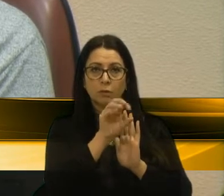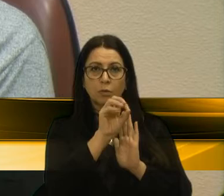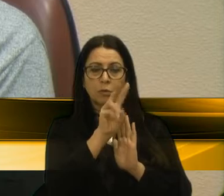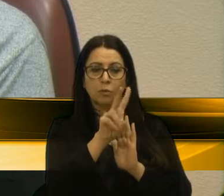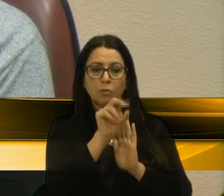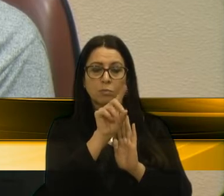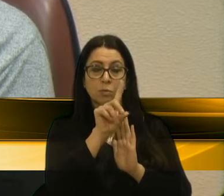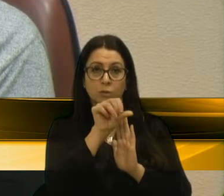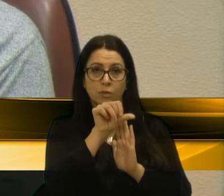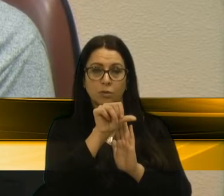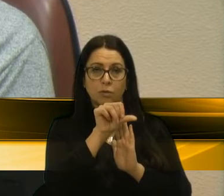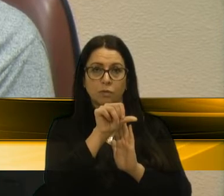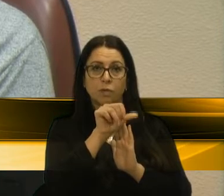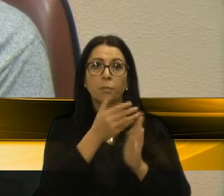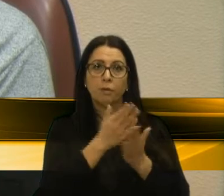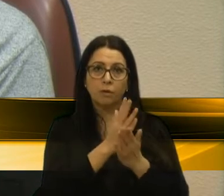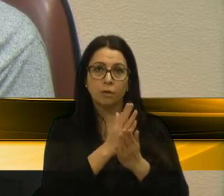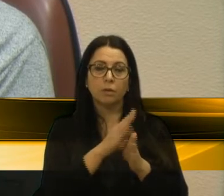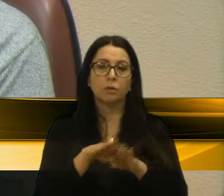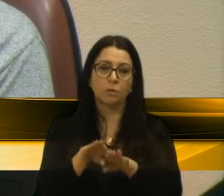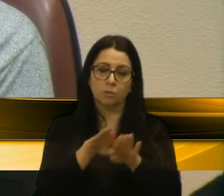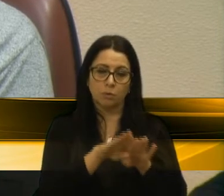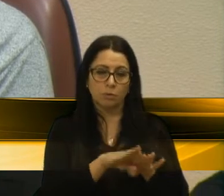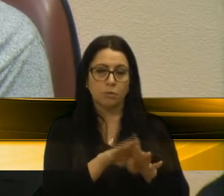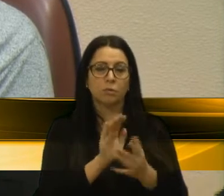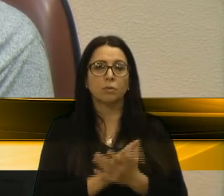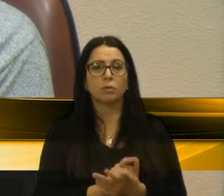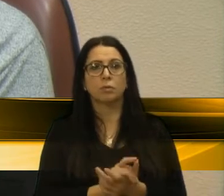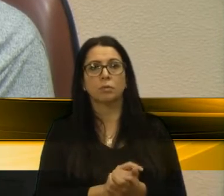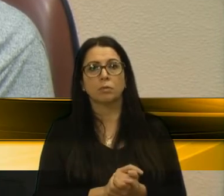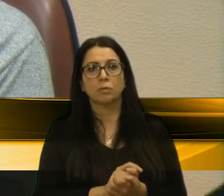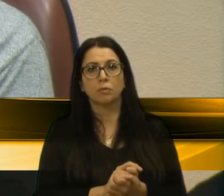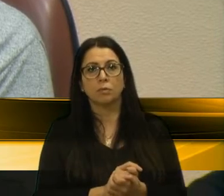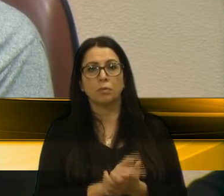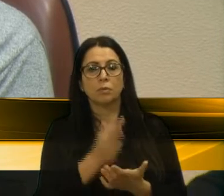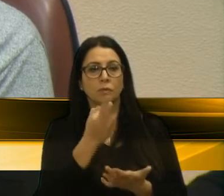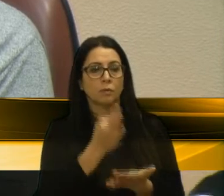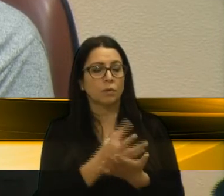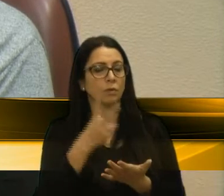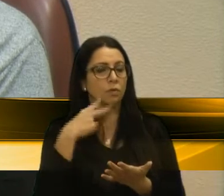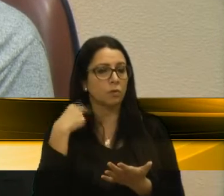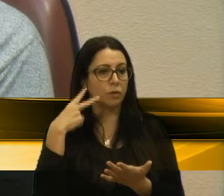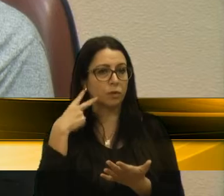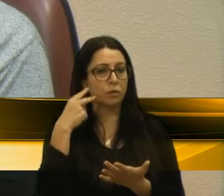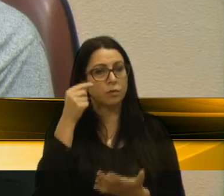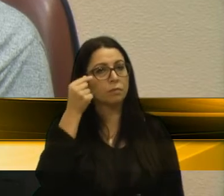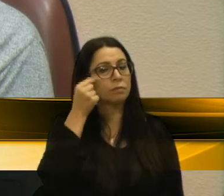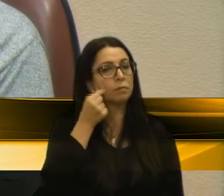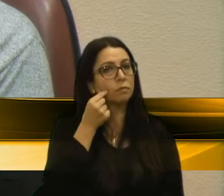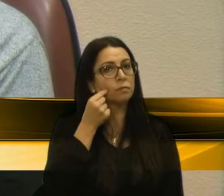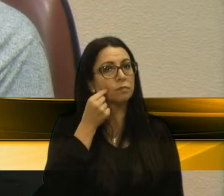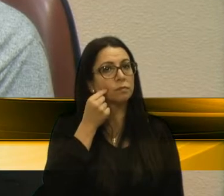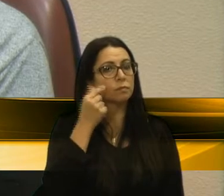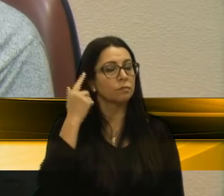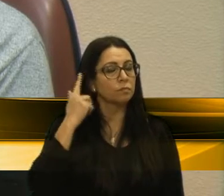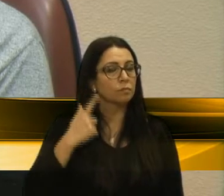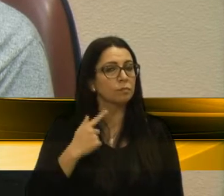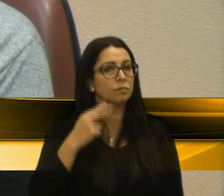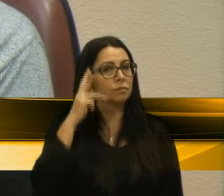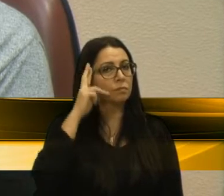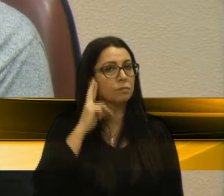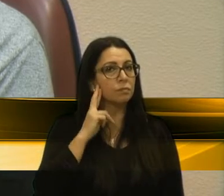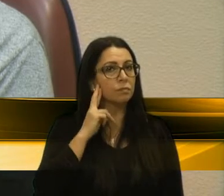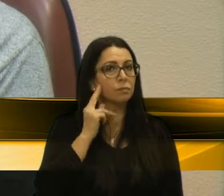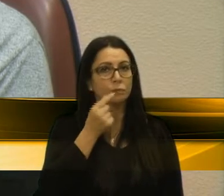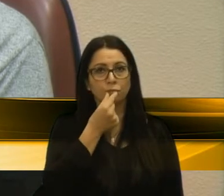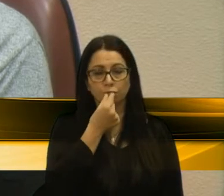95/2019 foi aprovado por unanimidade. Com as ausências, Arlindo Bandeira, Gladys Frisso, Rafael Bueno e